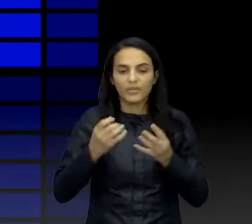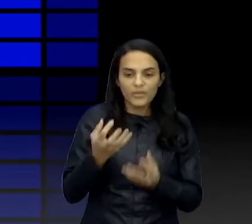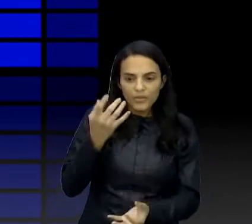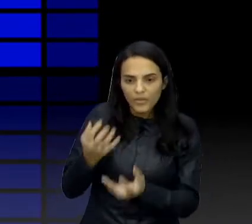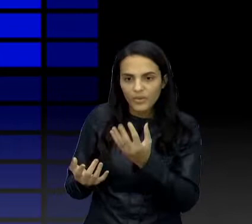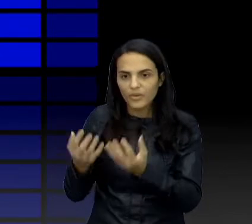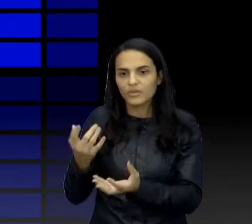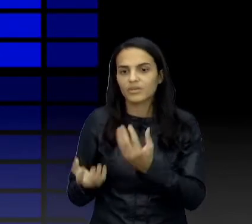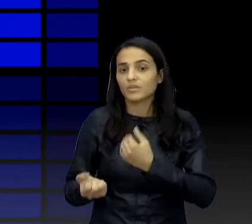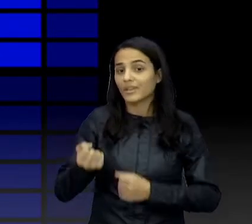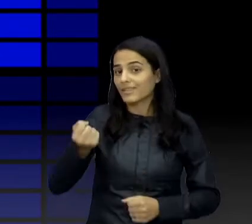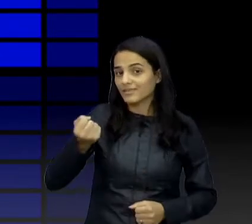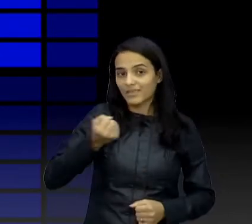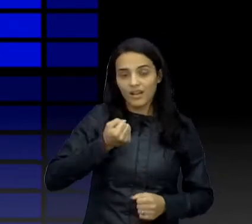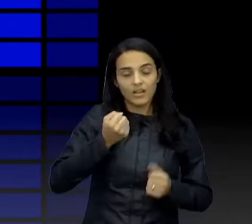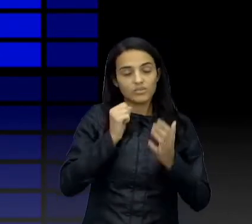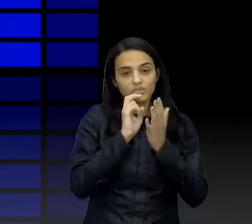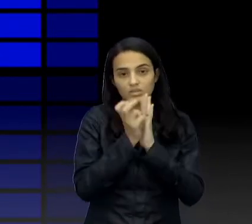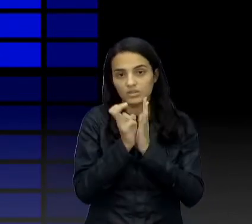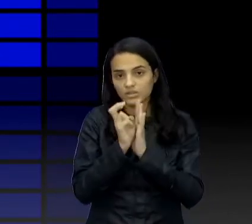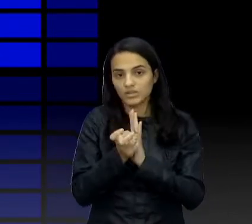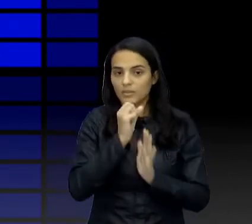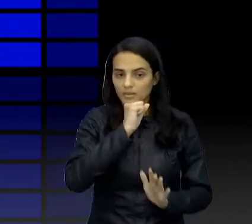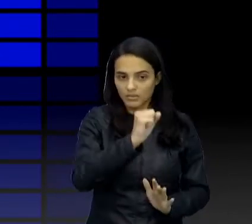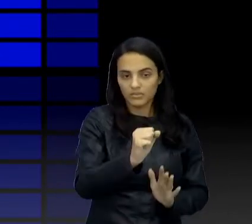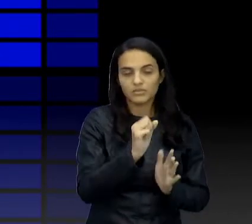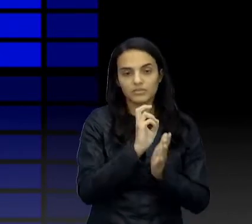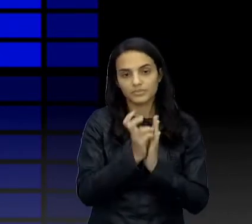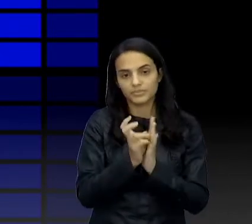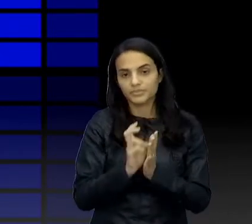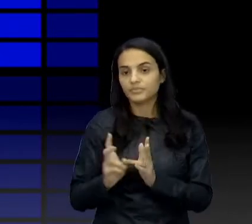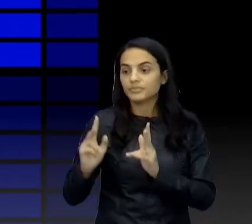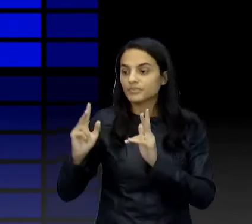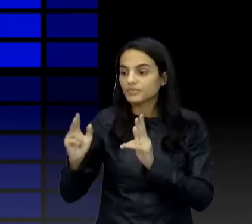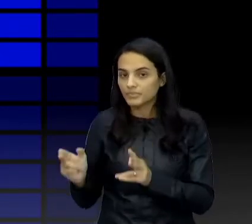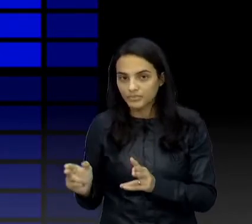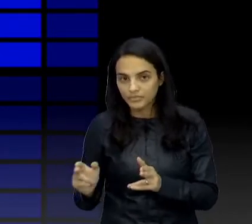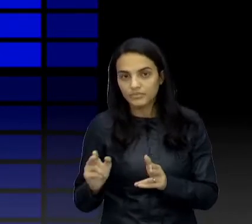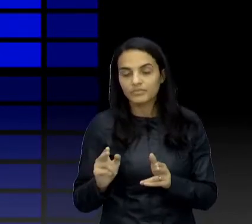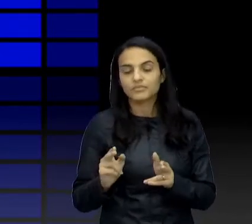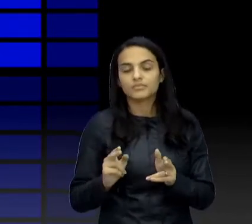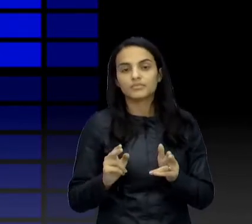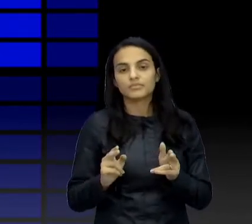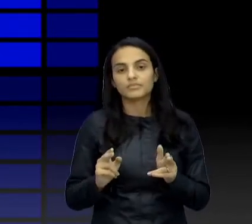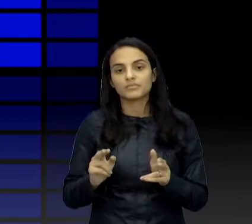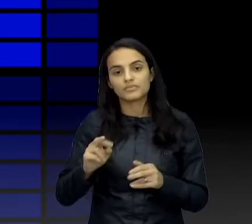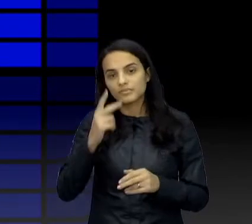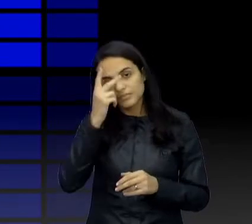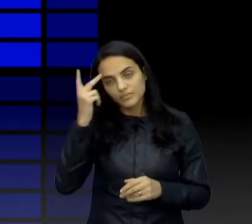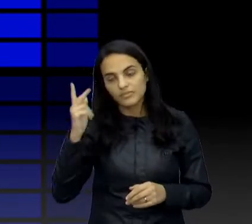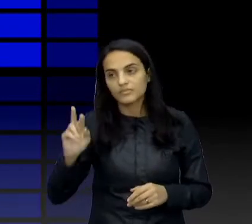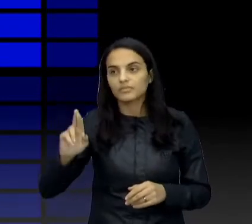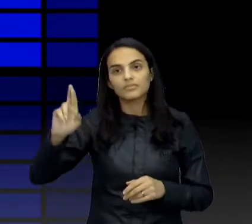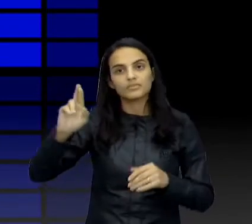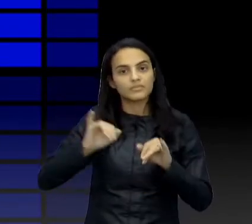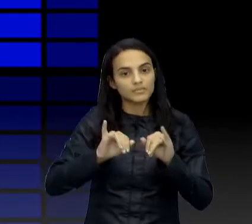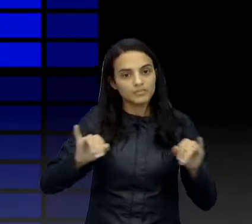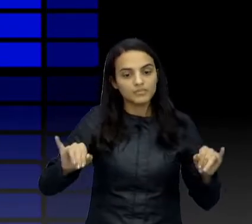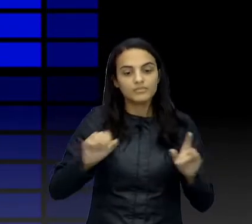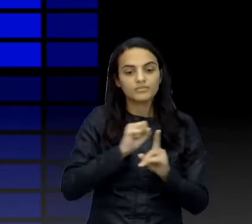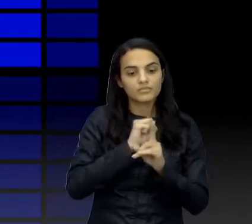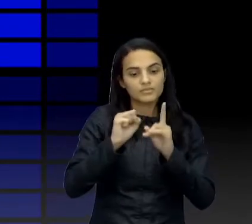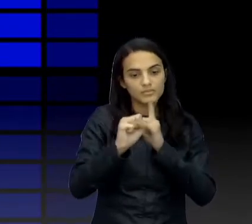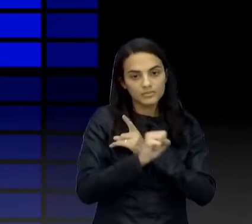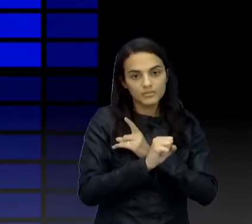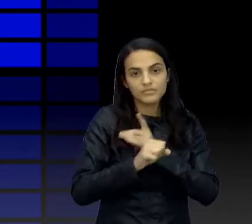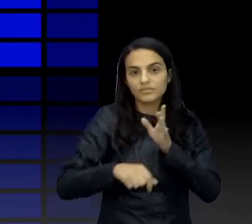indígena. Quando essa mesma imprensa vai tratar de outra parte da sociedade,